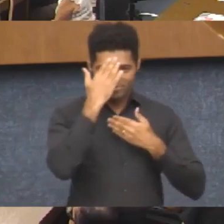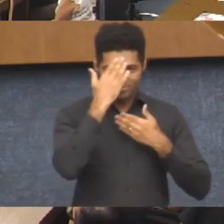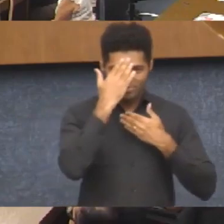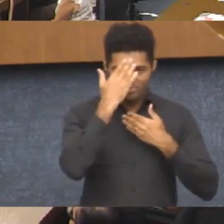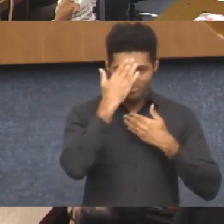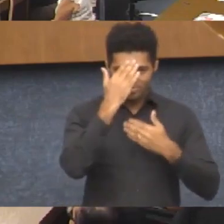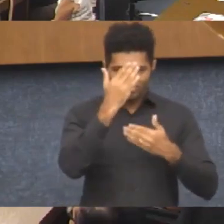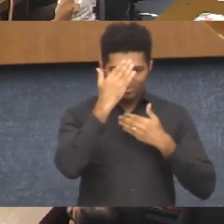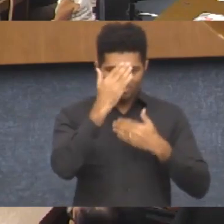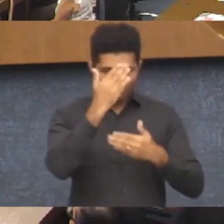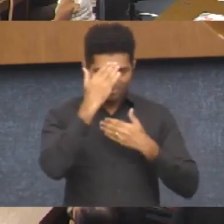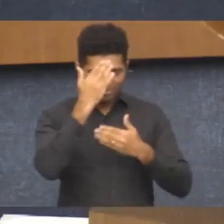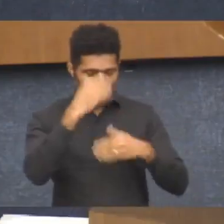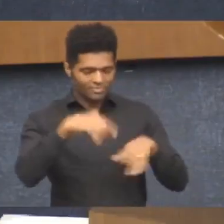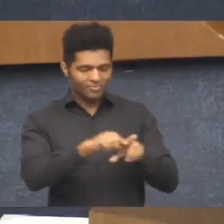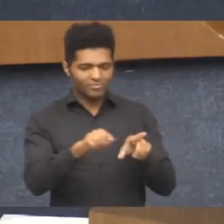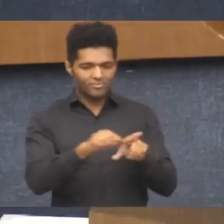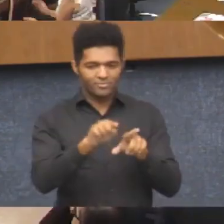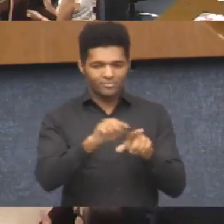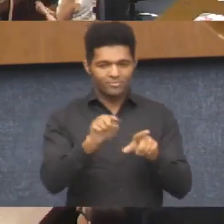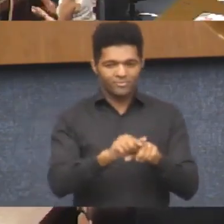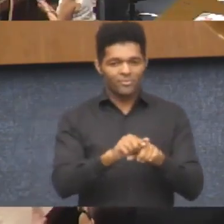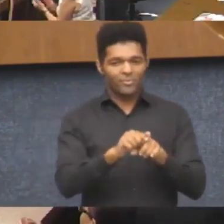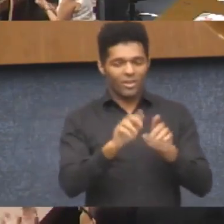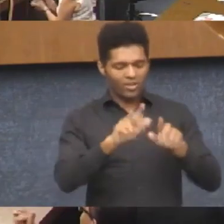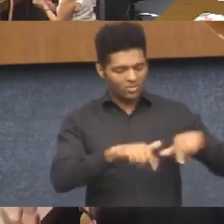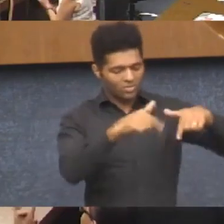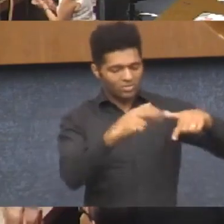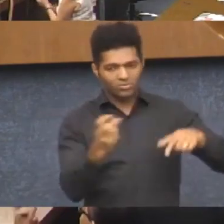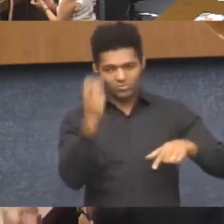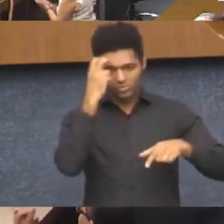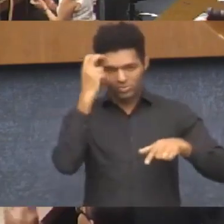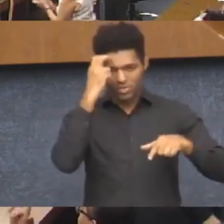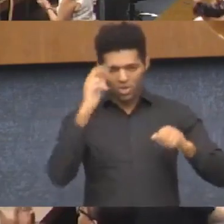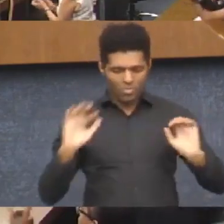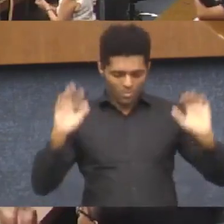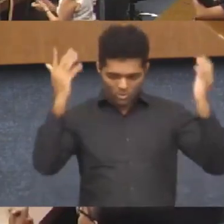Agradecemos a intervenção cultural, mais uma salva de palmas.